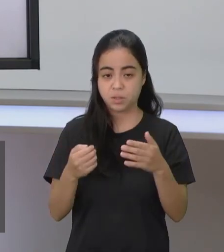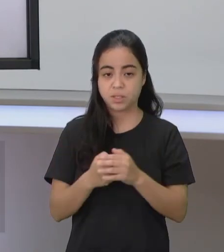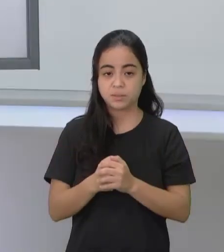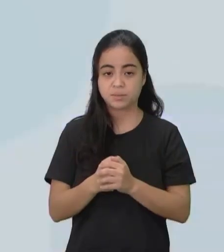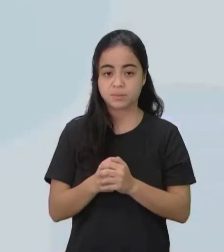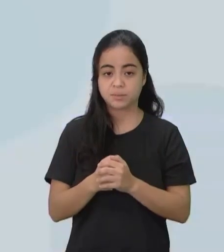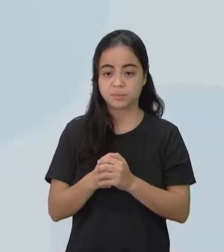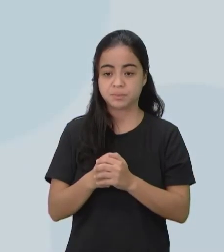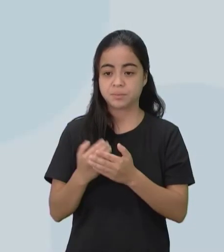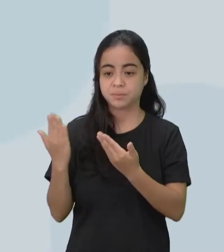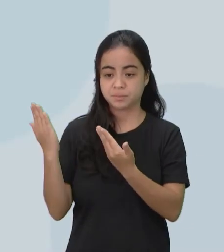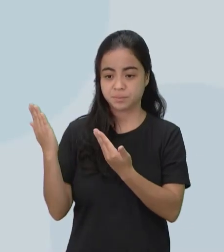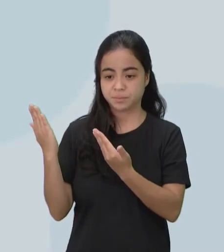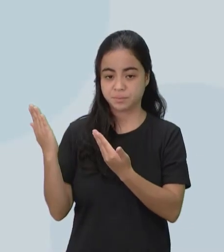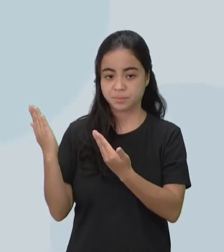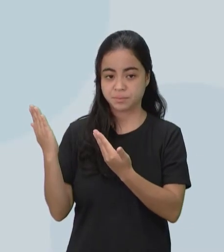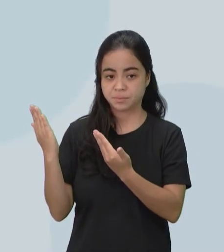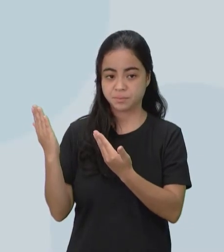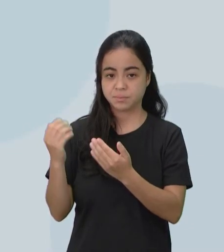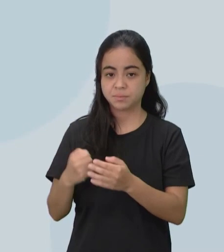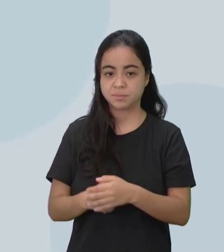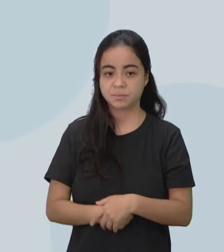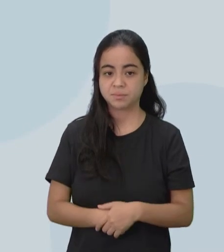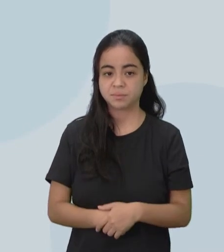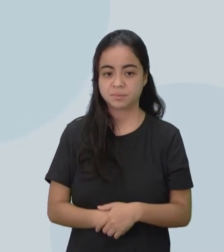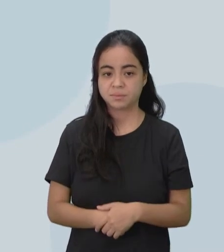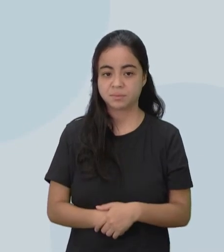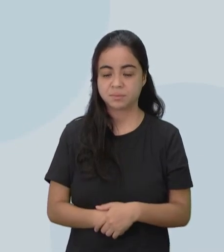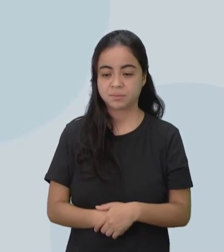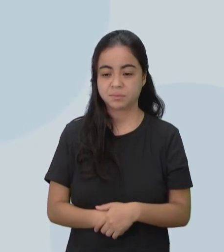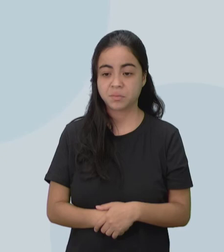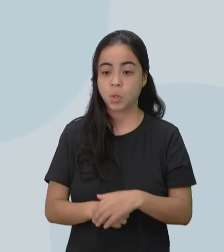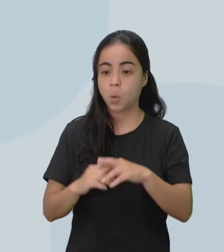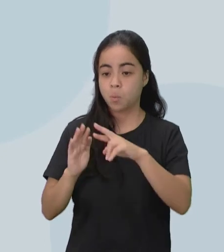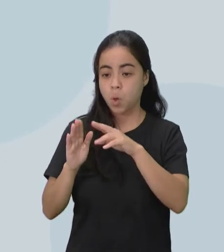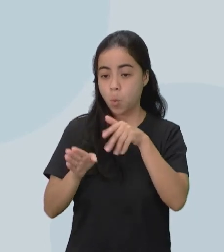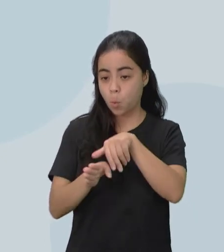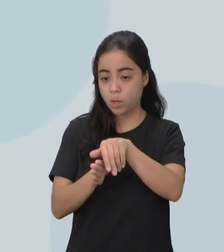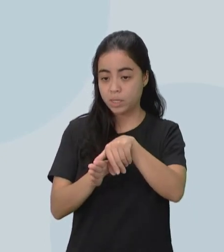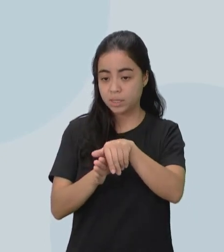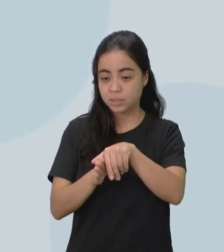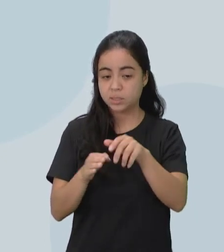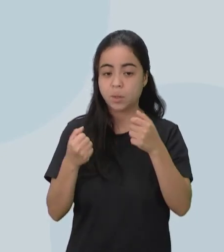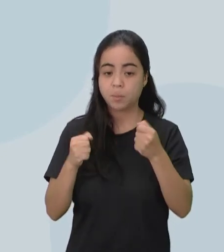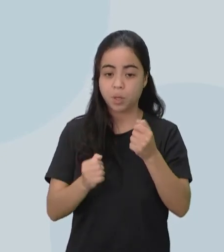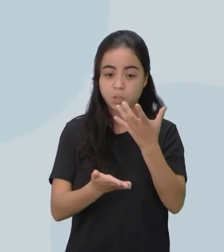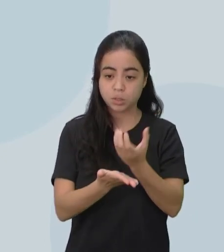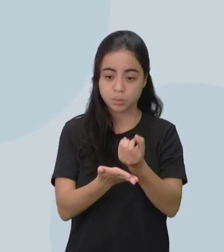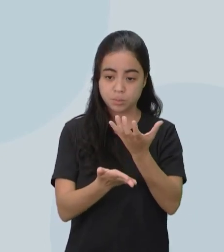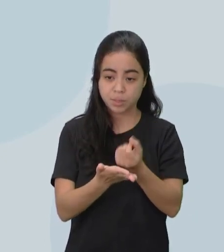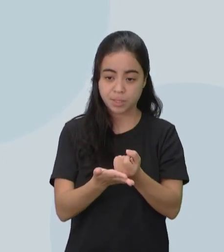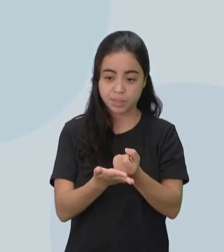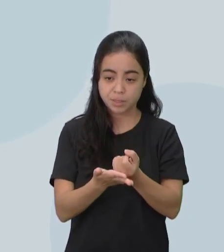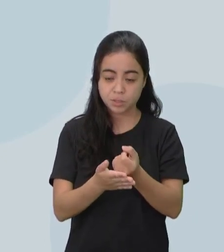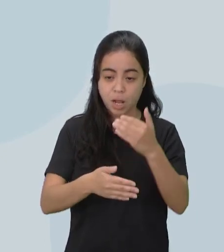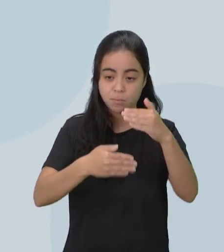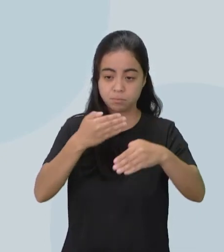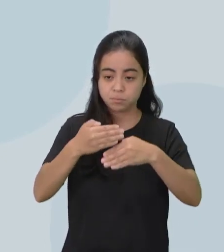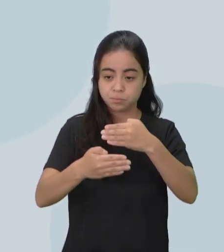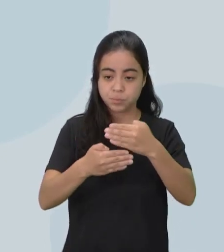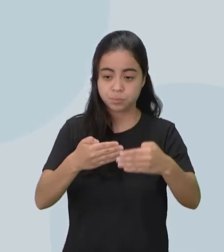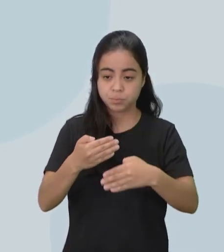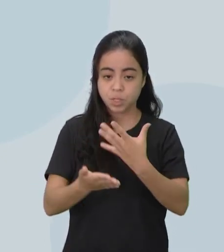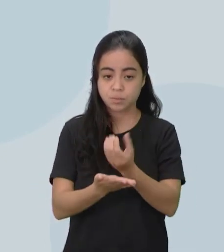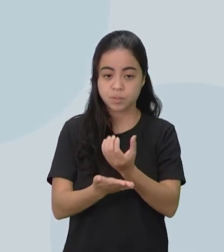vai aparecer para vocês. No último slide, a gente tem as orientações para o aluno. Então, você pode baixar o PPT aí, né? Então, a gente tem aí